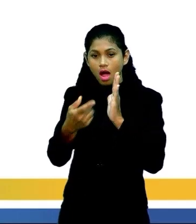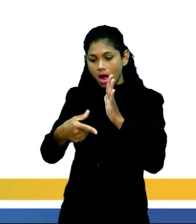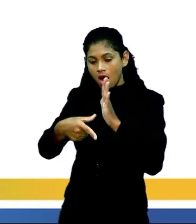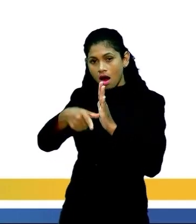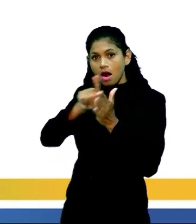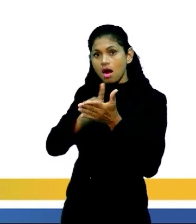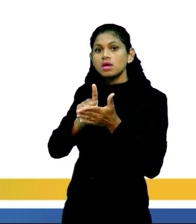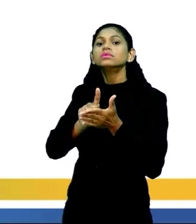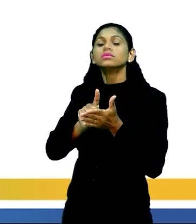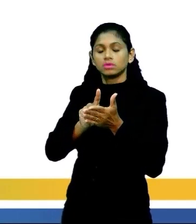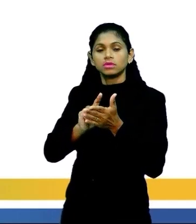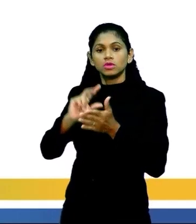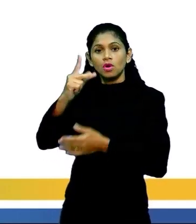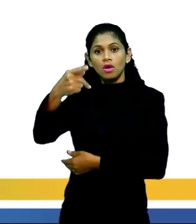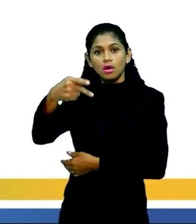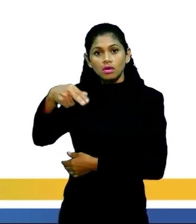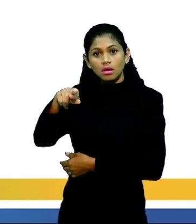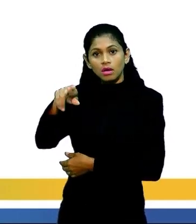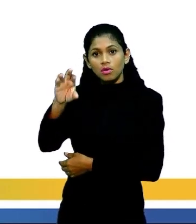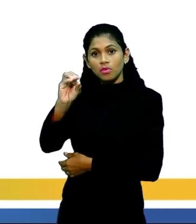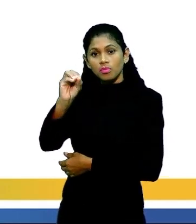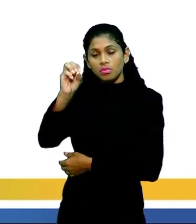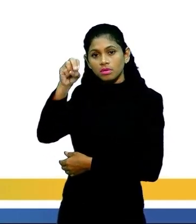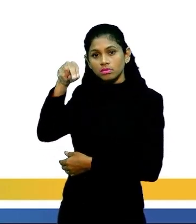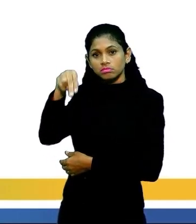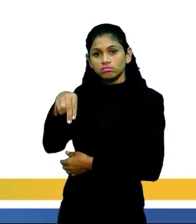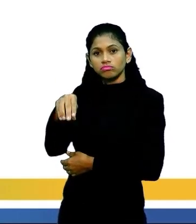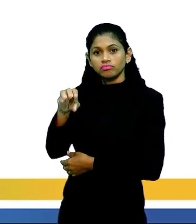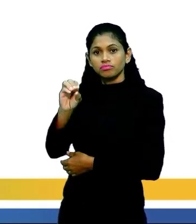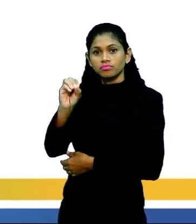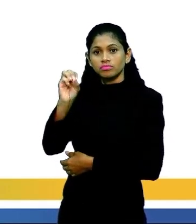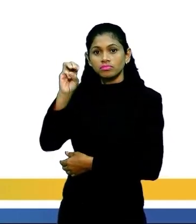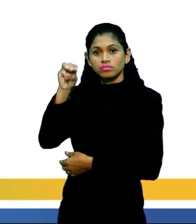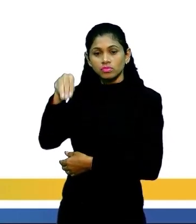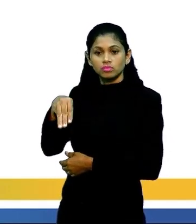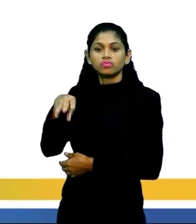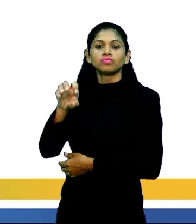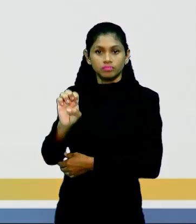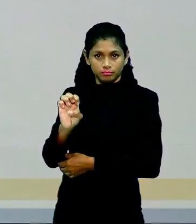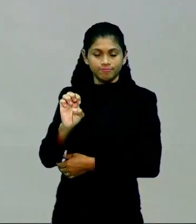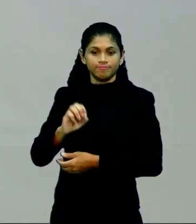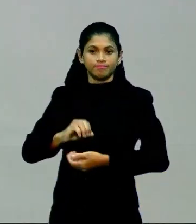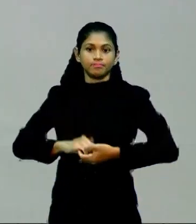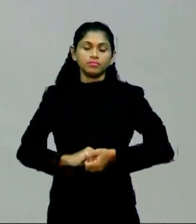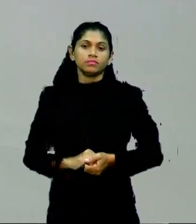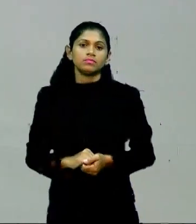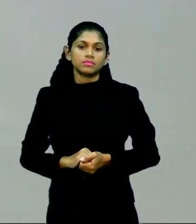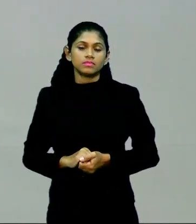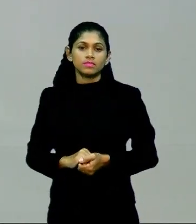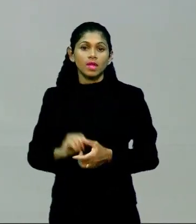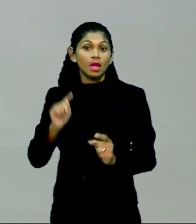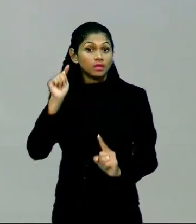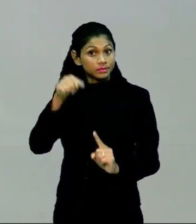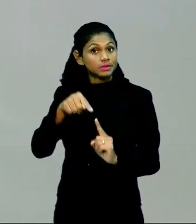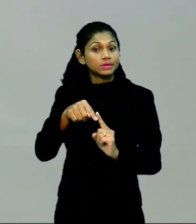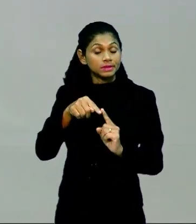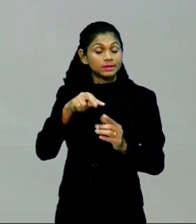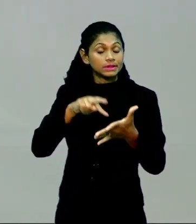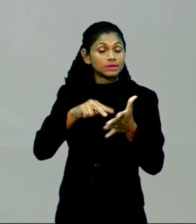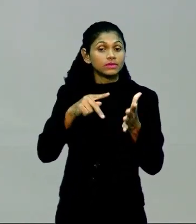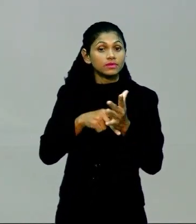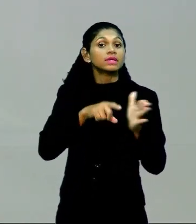ele, ok? Essa é a indicação de que a frase é uma pergunta. Então, quando você estiver lendo